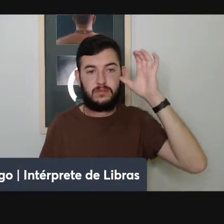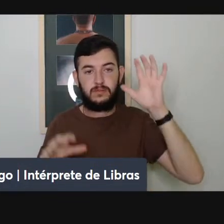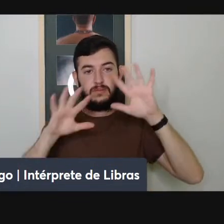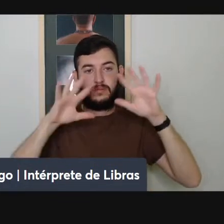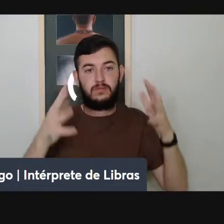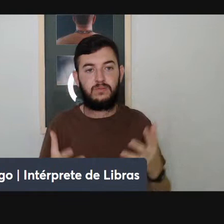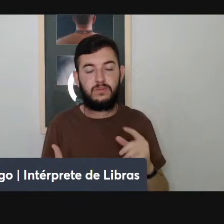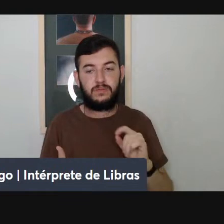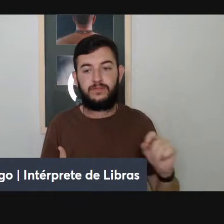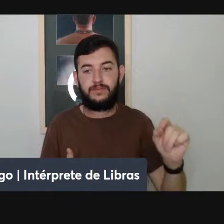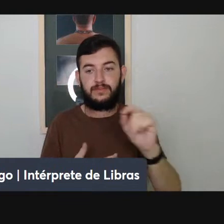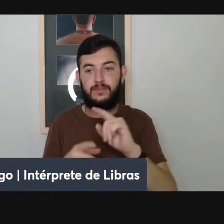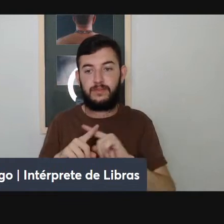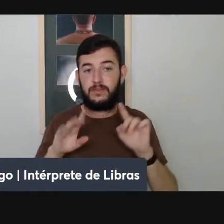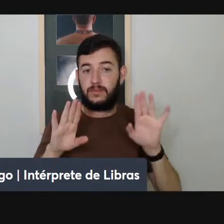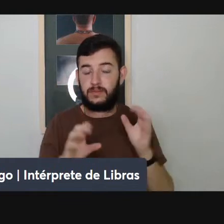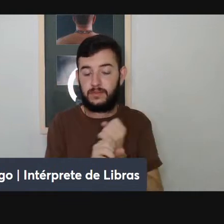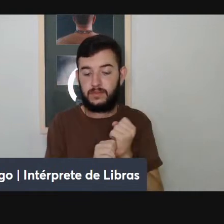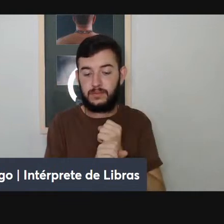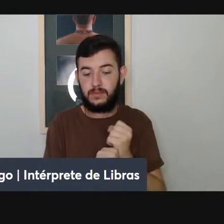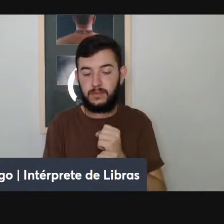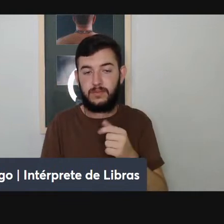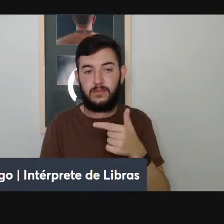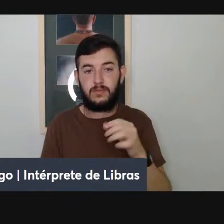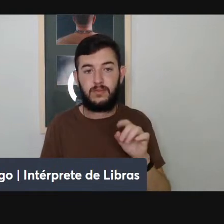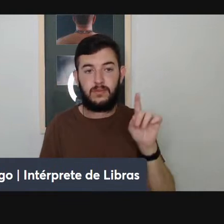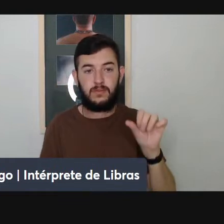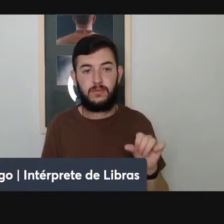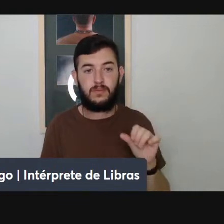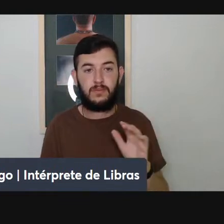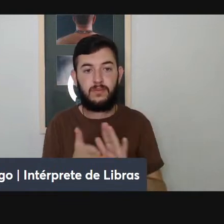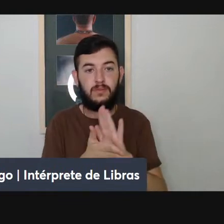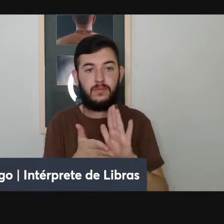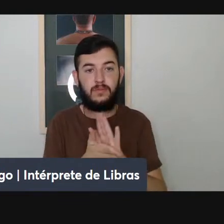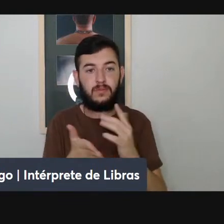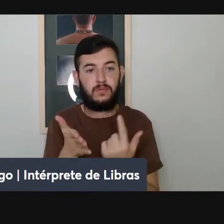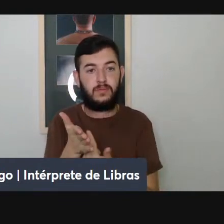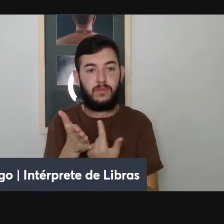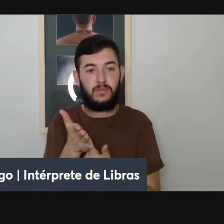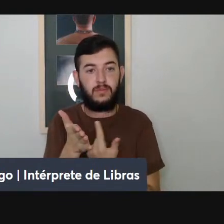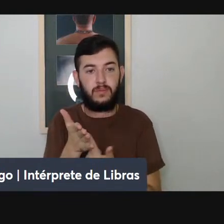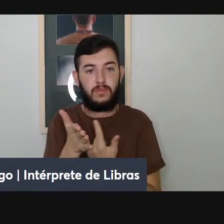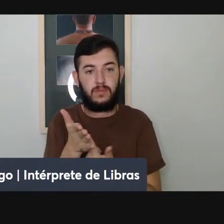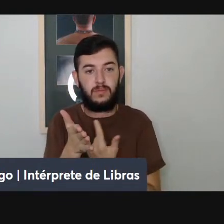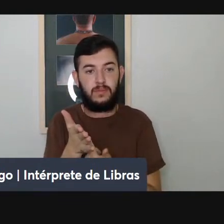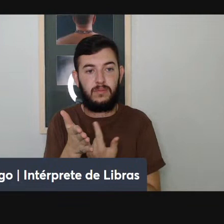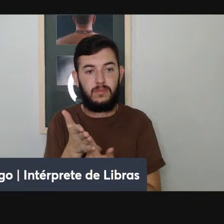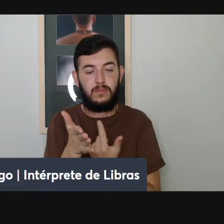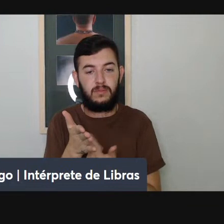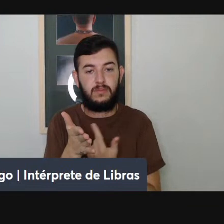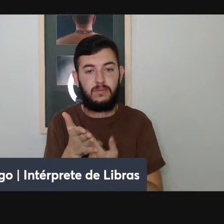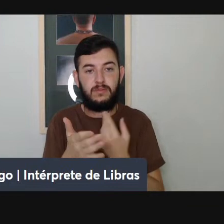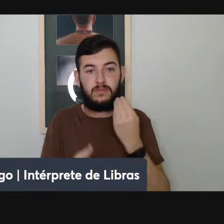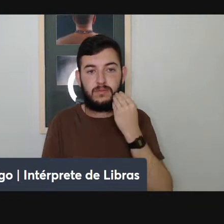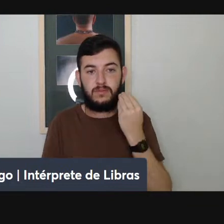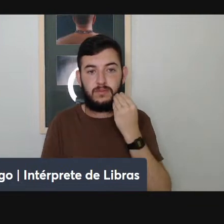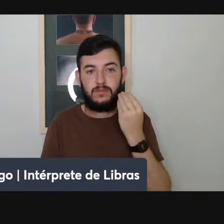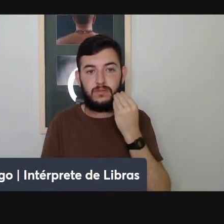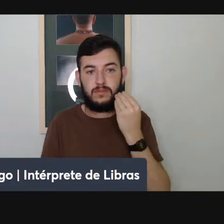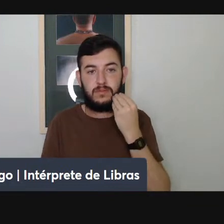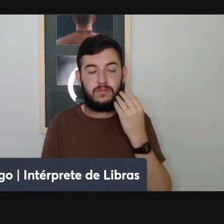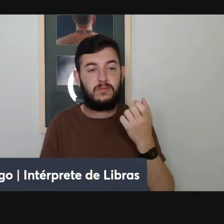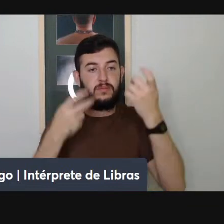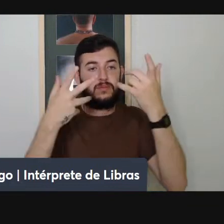Mais recentemente, em 2019, ela publicou o livro The Good University, uma tentativa de explicar como